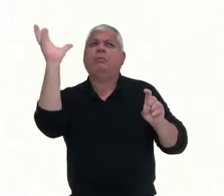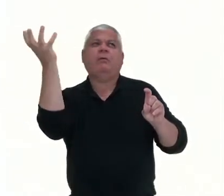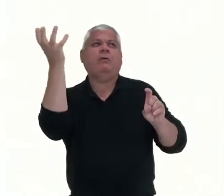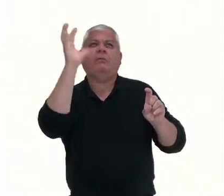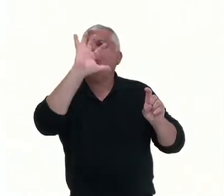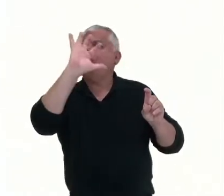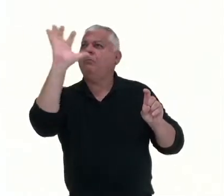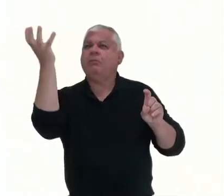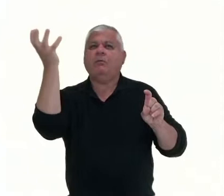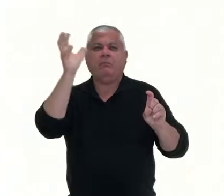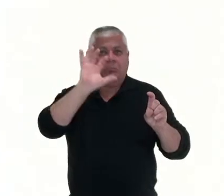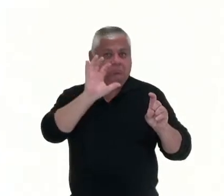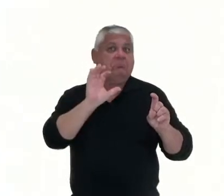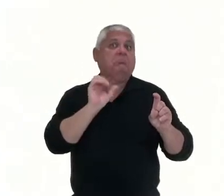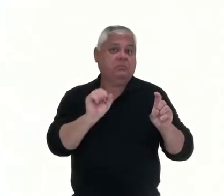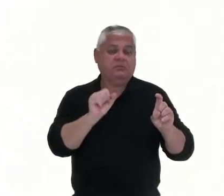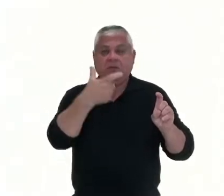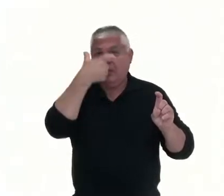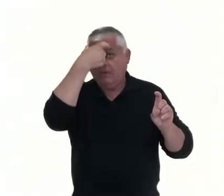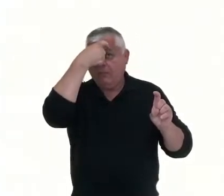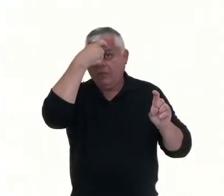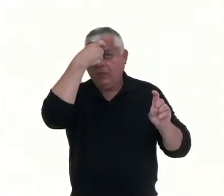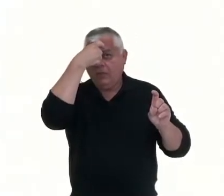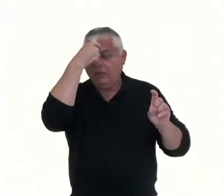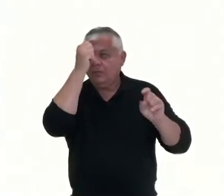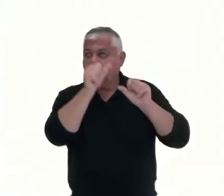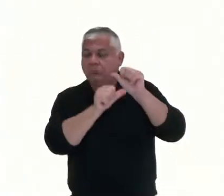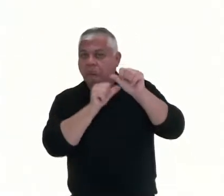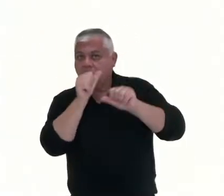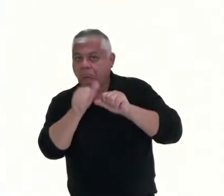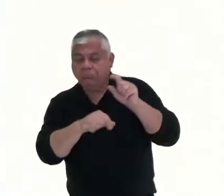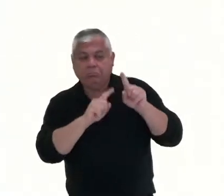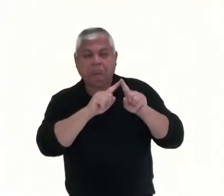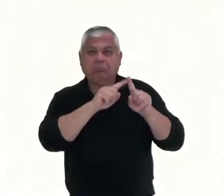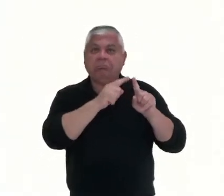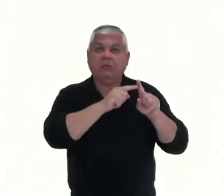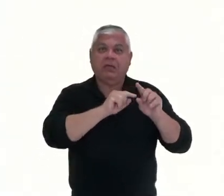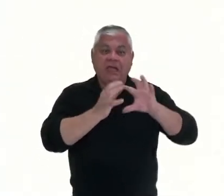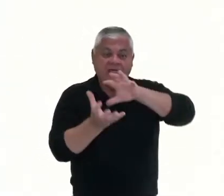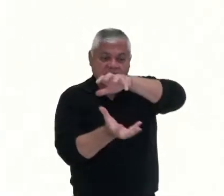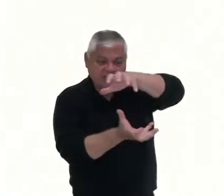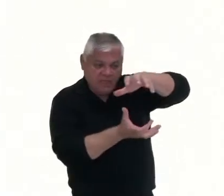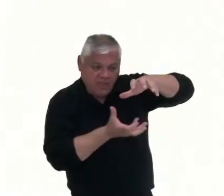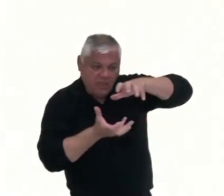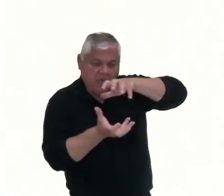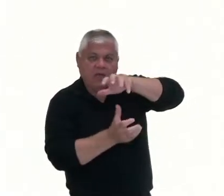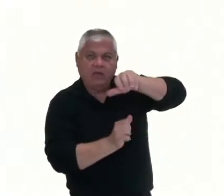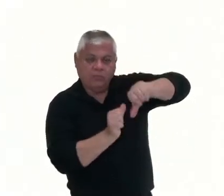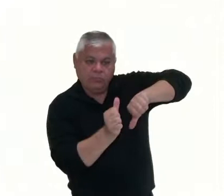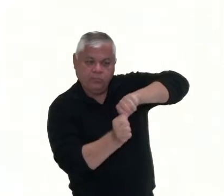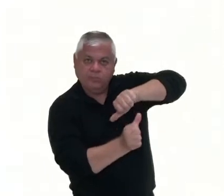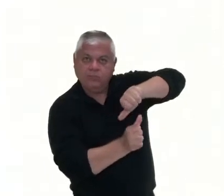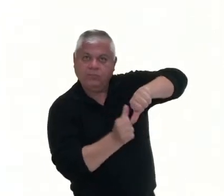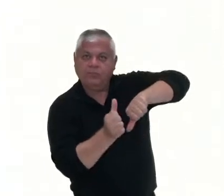ser mudança ambiental, uma barreira geográfica, mudança na temperatura fez com que